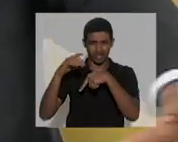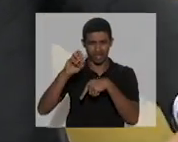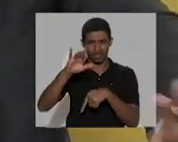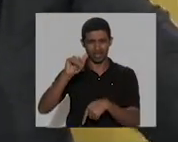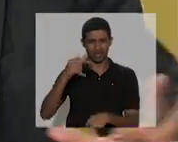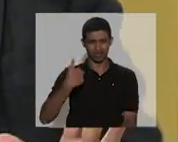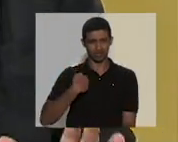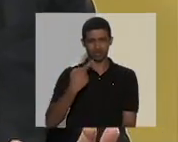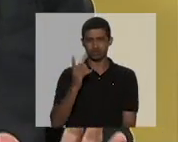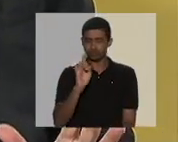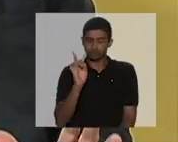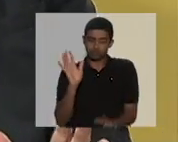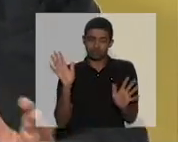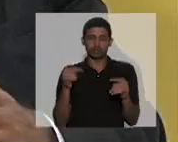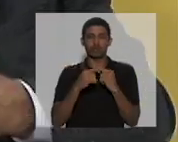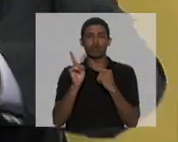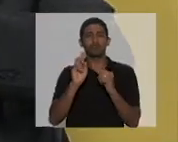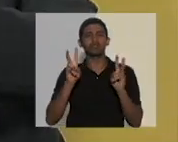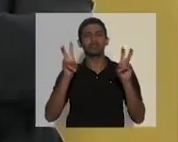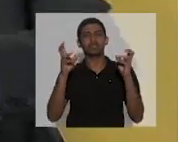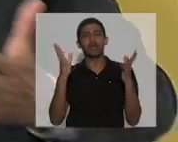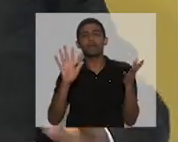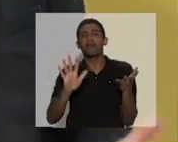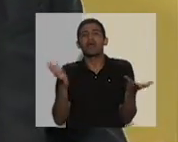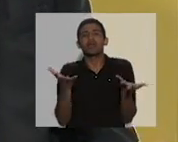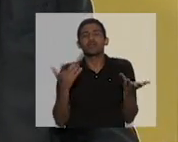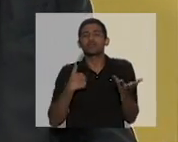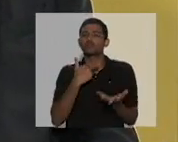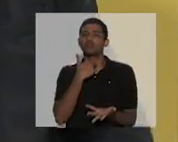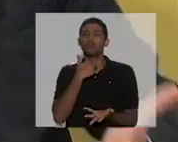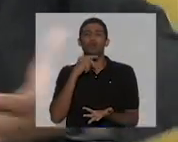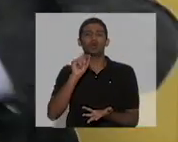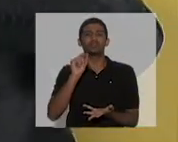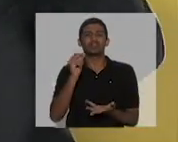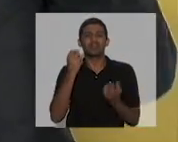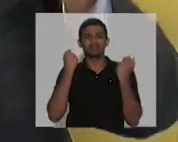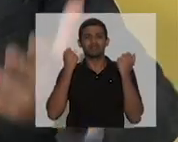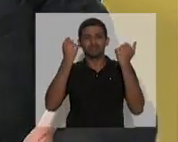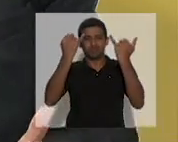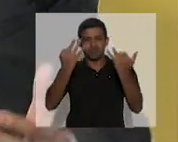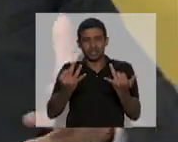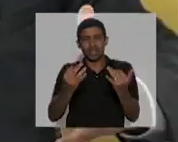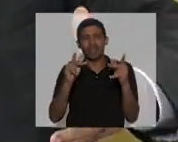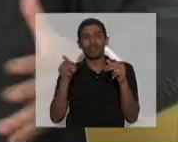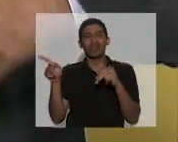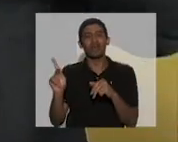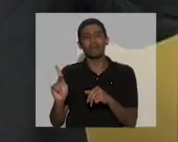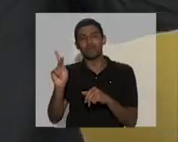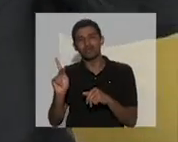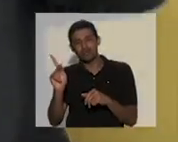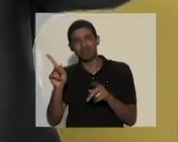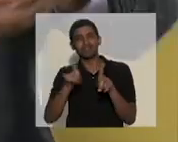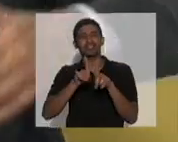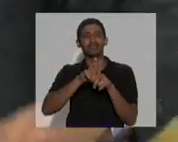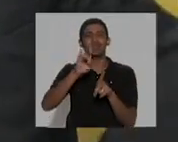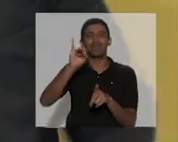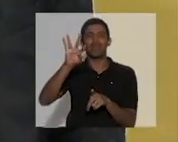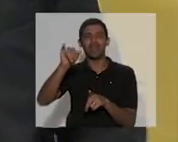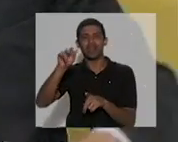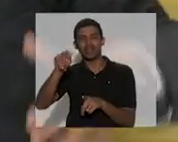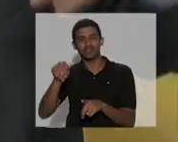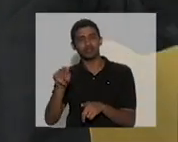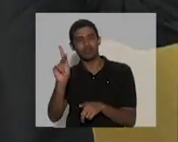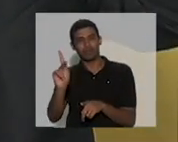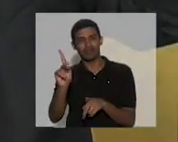maneira, não é esse o tema. Mas eu não posso, no momento que estão aí acabando, desmontando a Petrobras, para entregar a